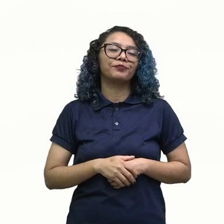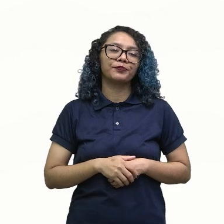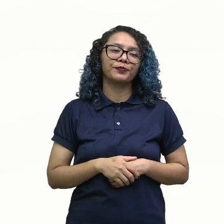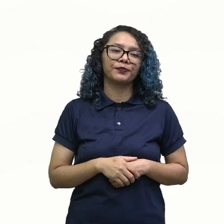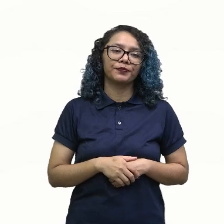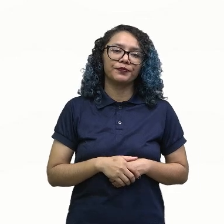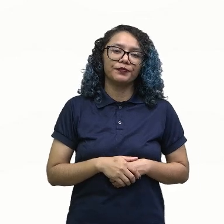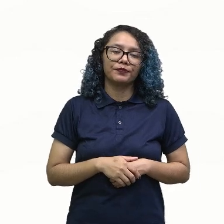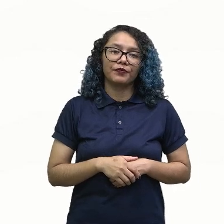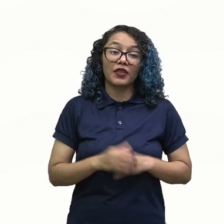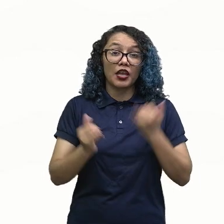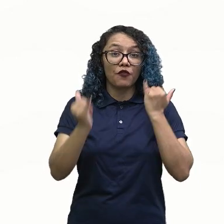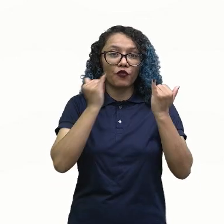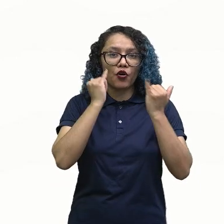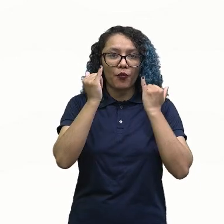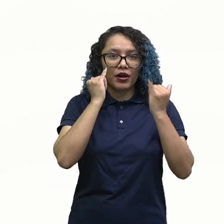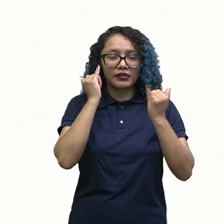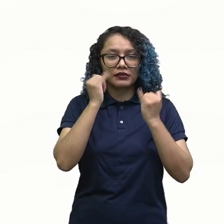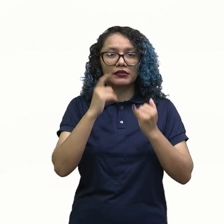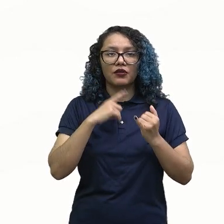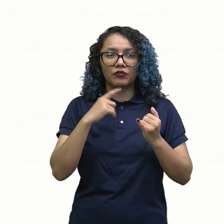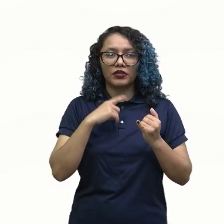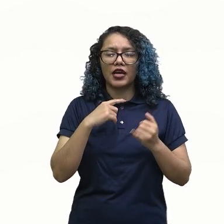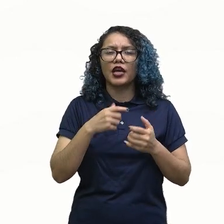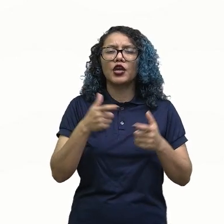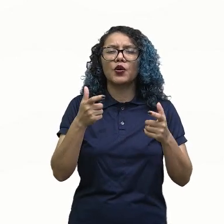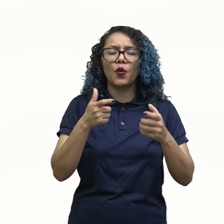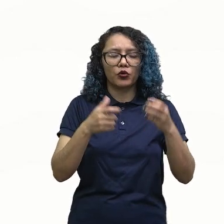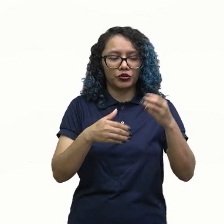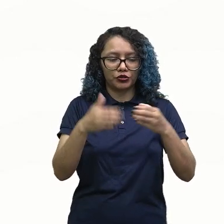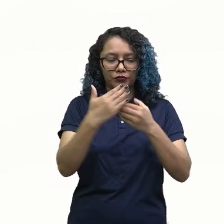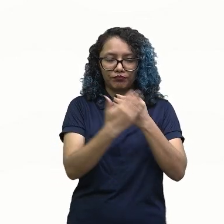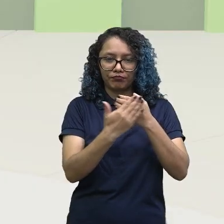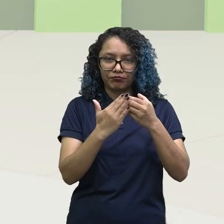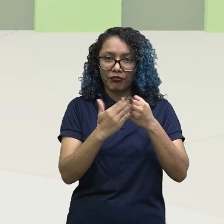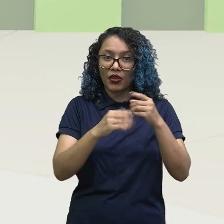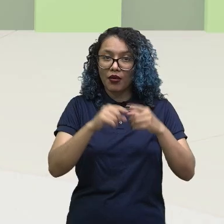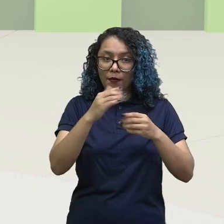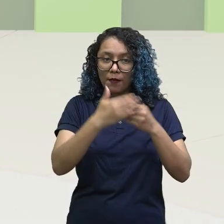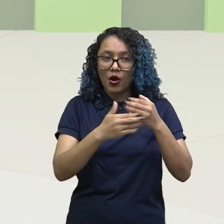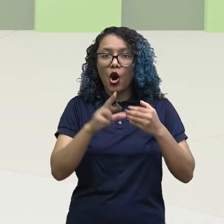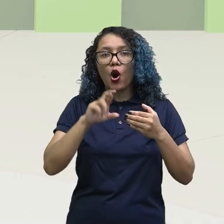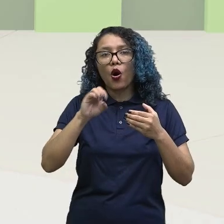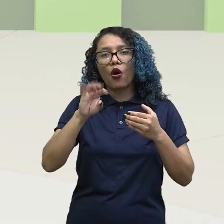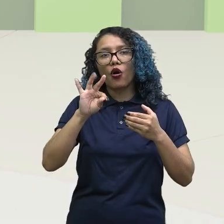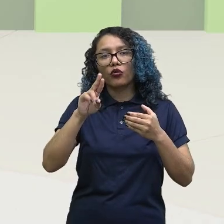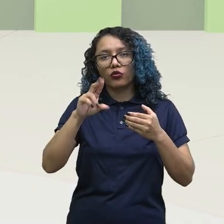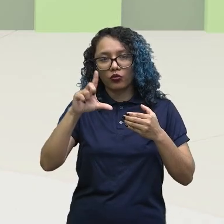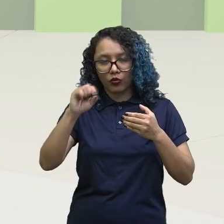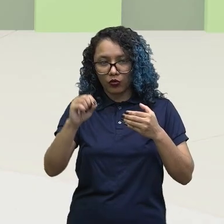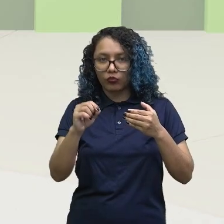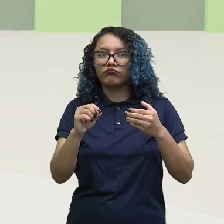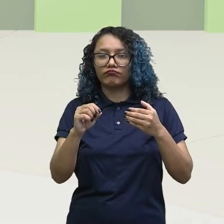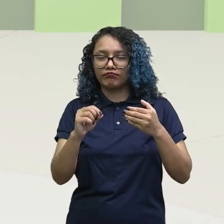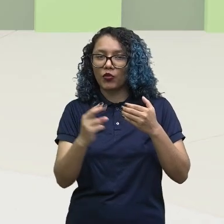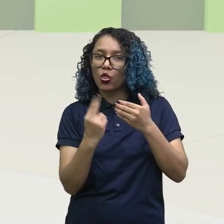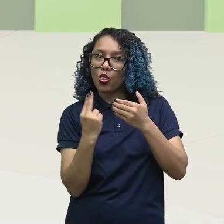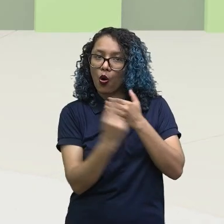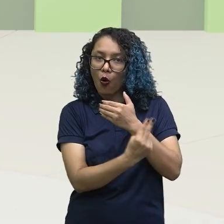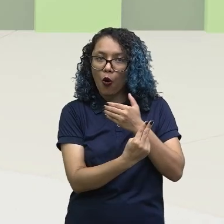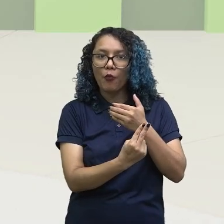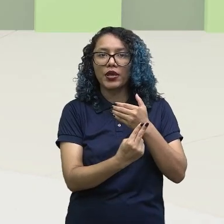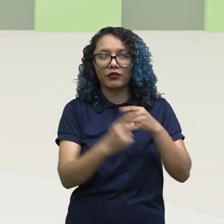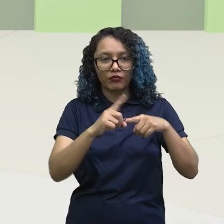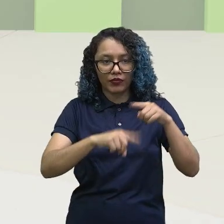tá? Essas informações elas vão vir no rótulo, em questão de periculosidade, né? Então, dê uma